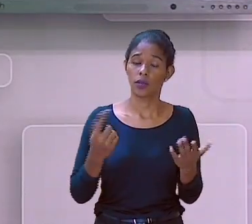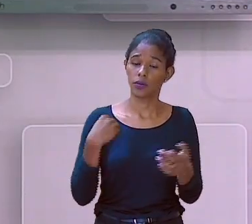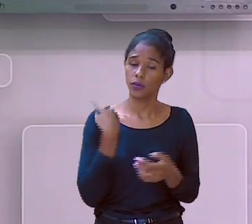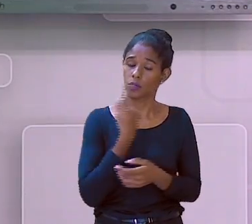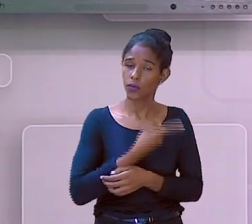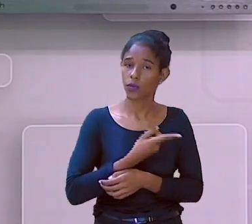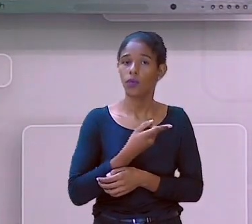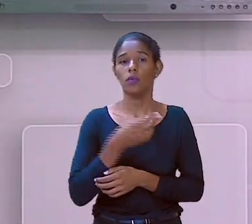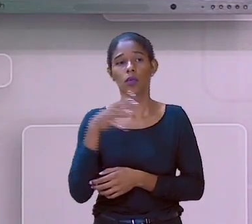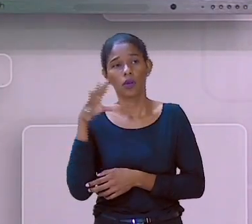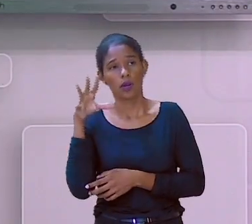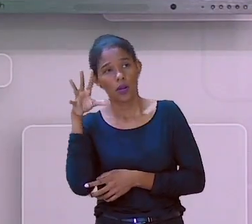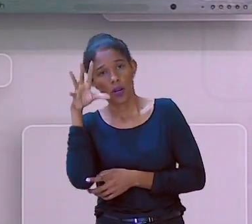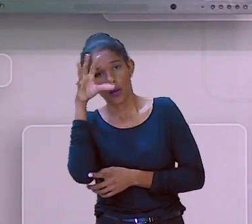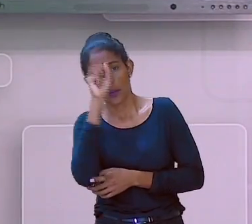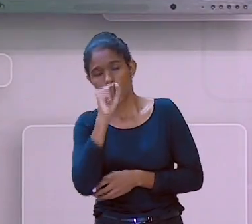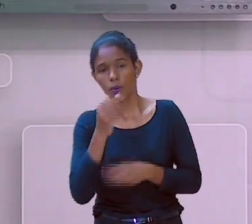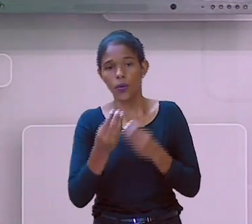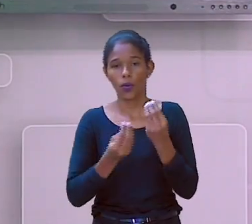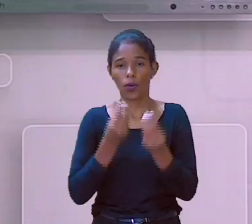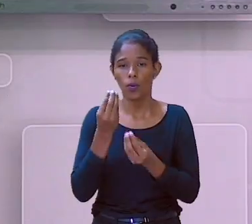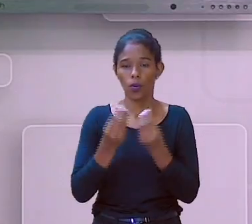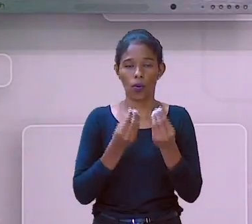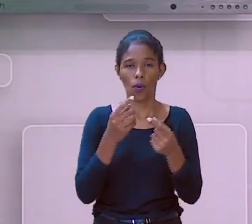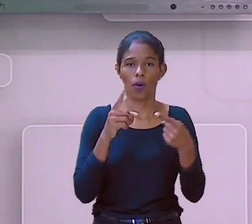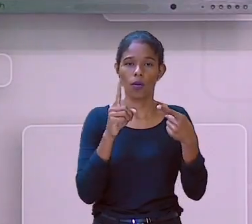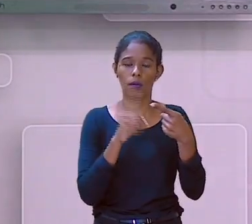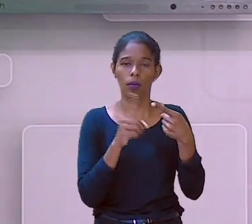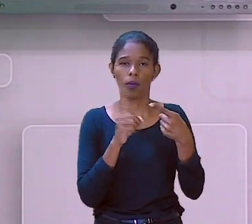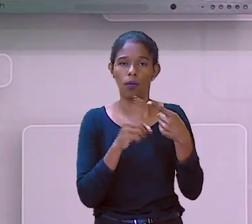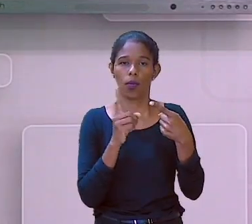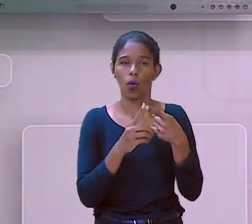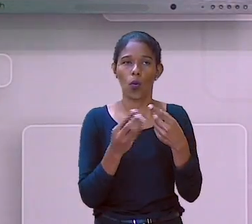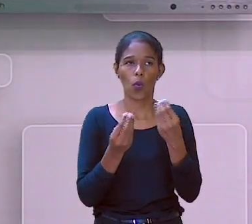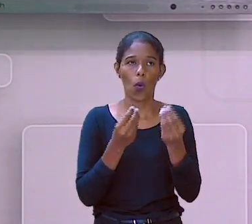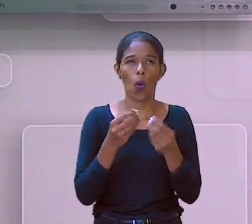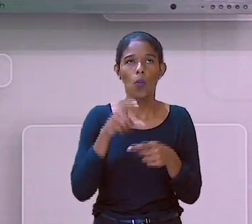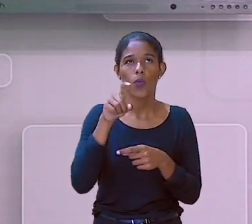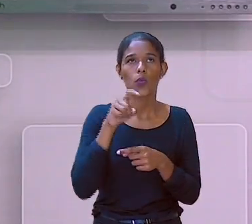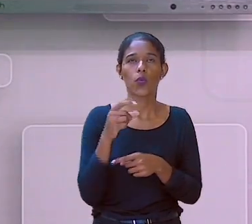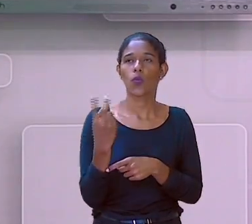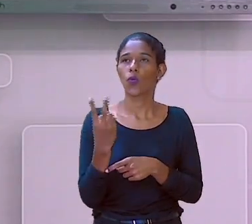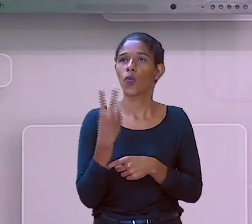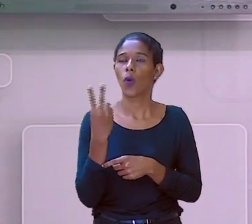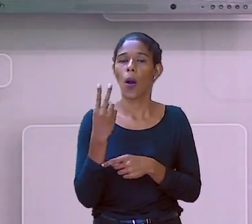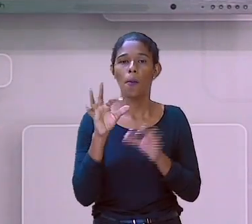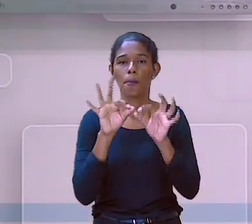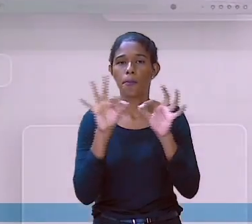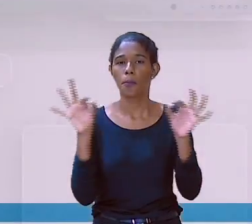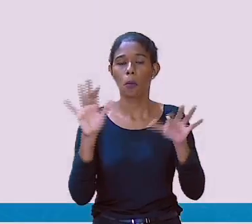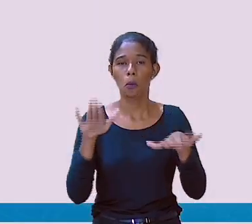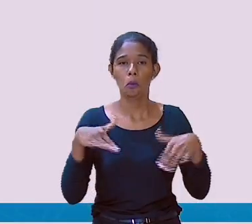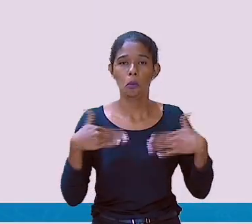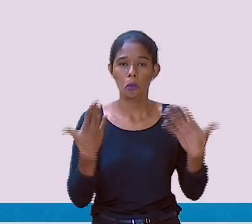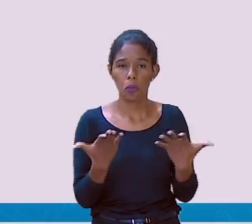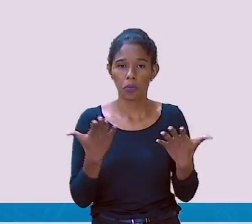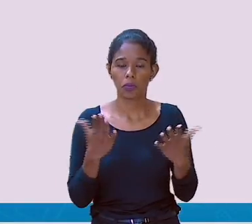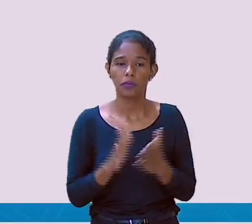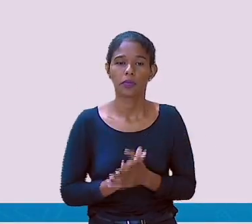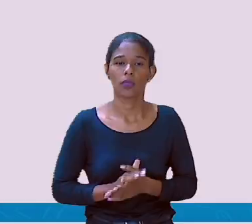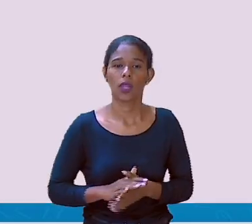de proporcionalidade, vamos calcular a medida de x. Então, primeiro, eu